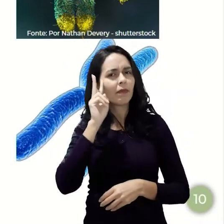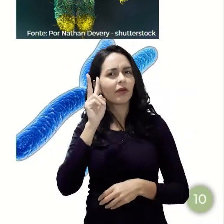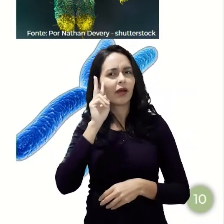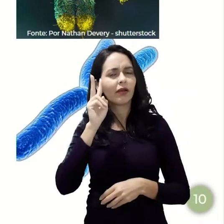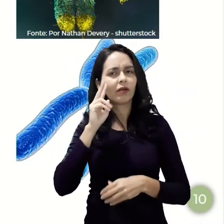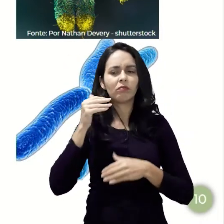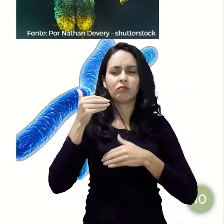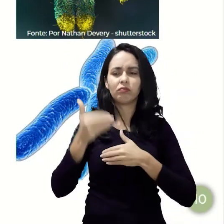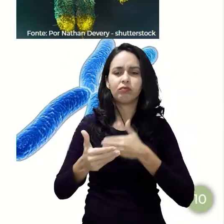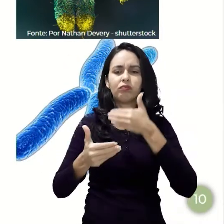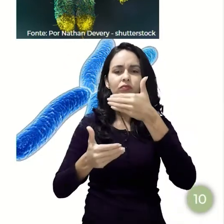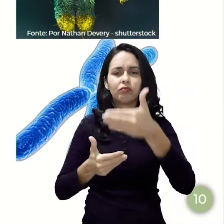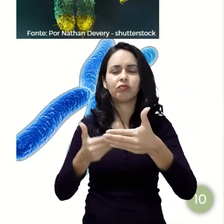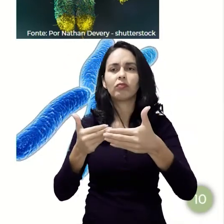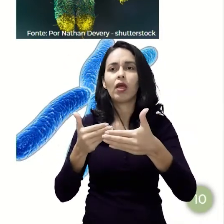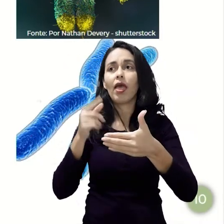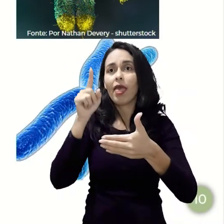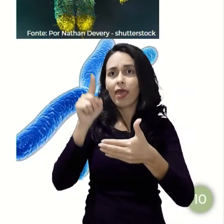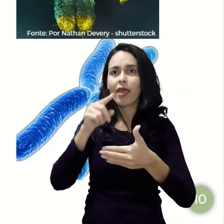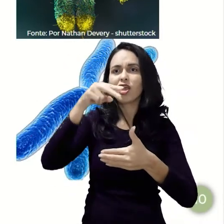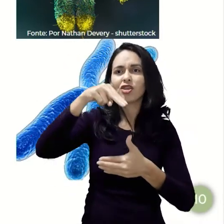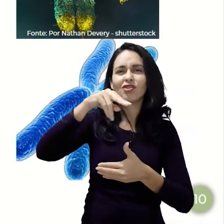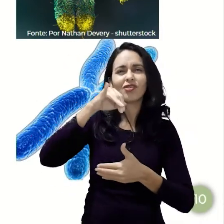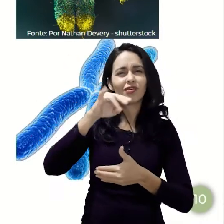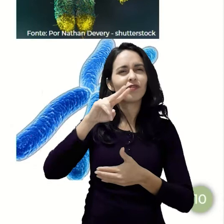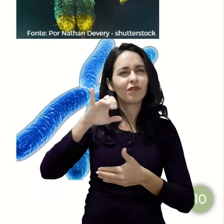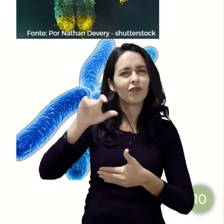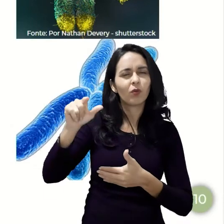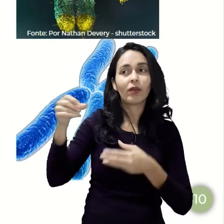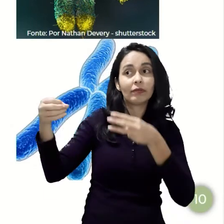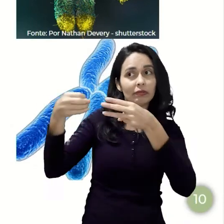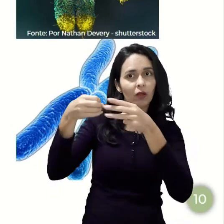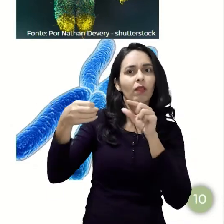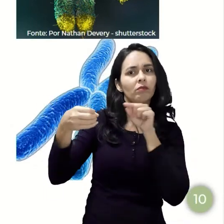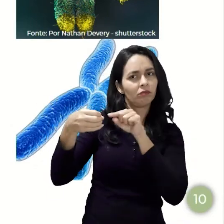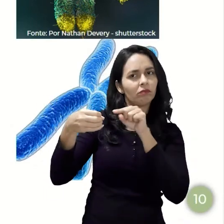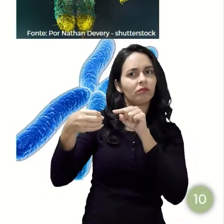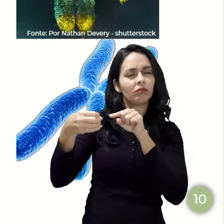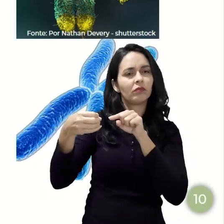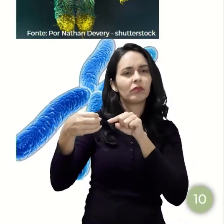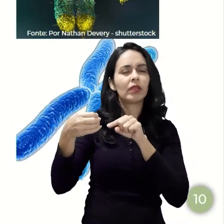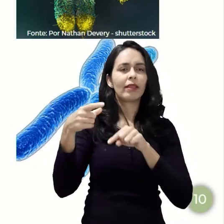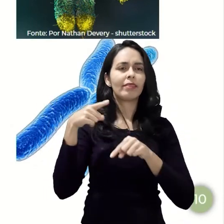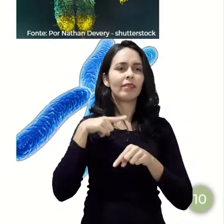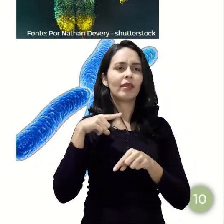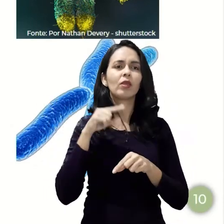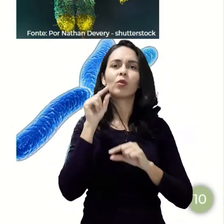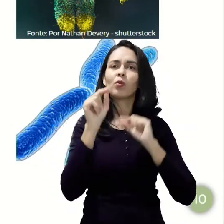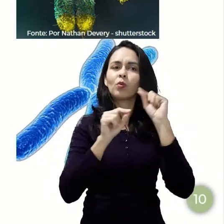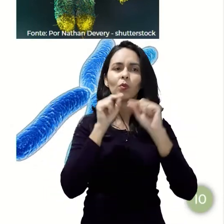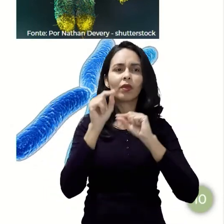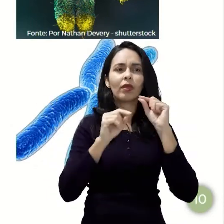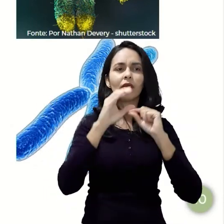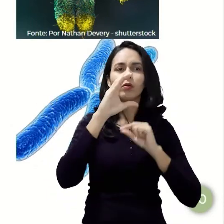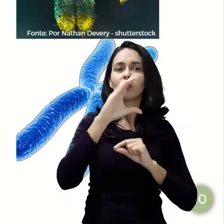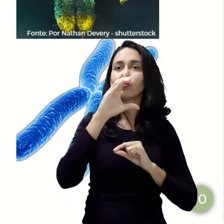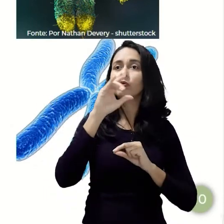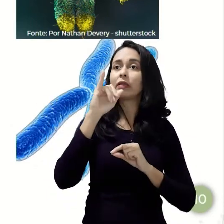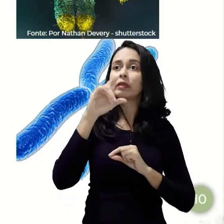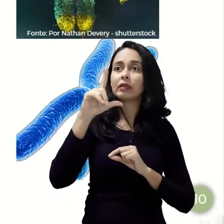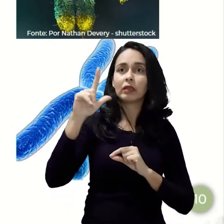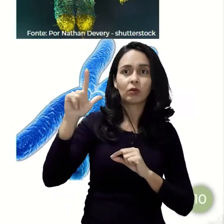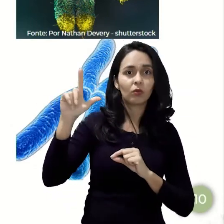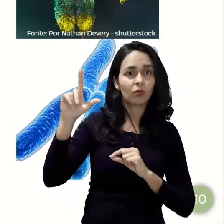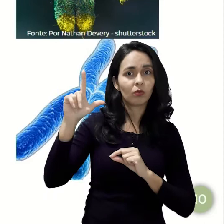lembrar que como esse envelhecimento que a nível C e nós temos aí é o